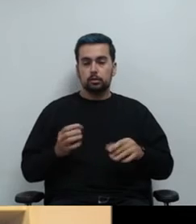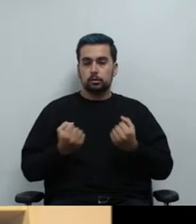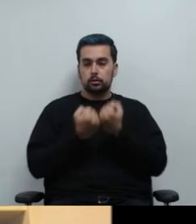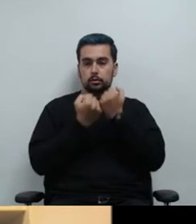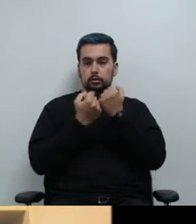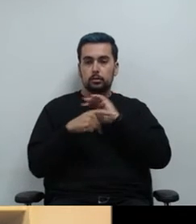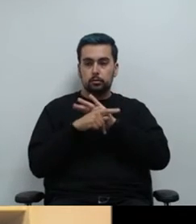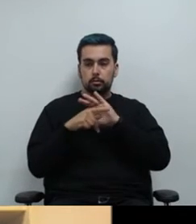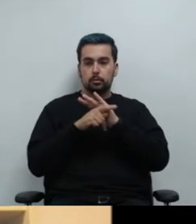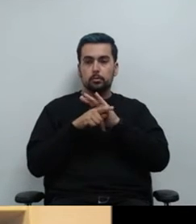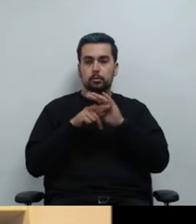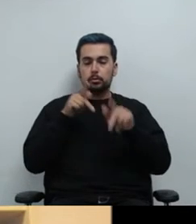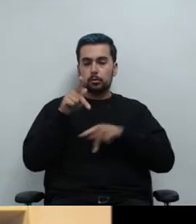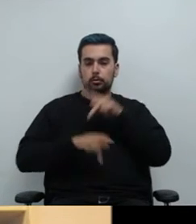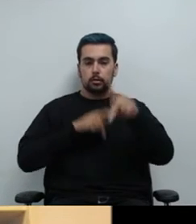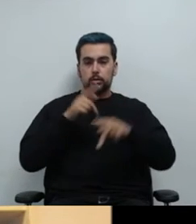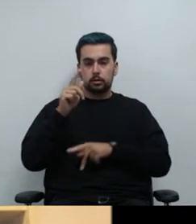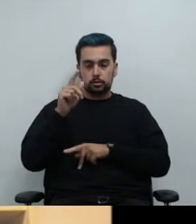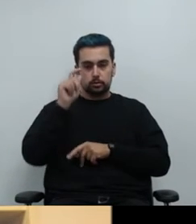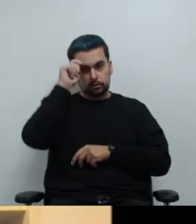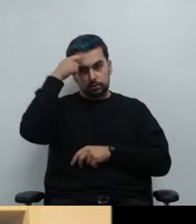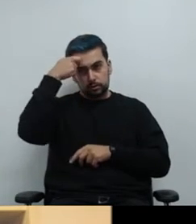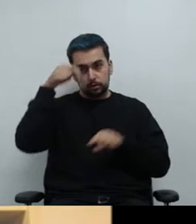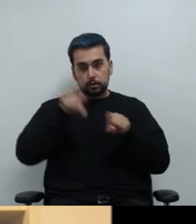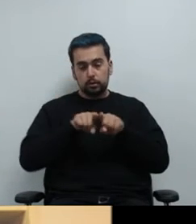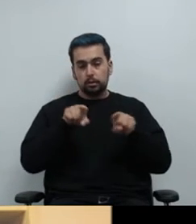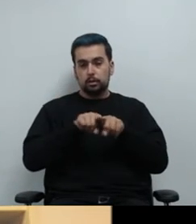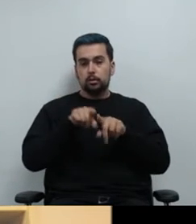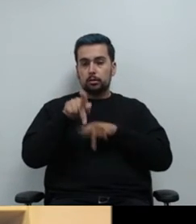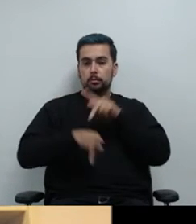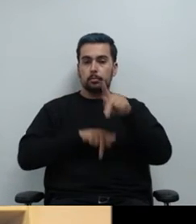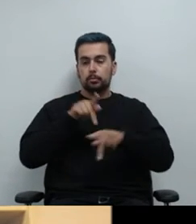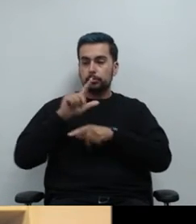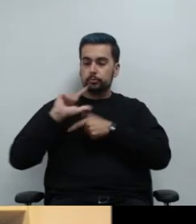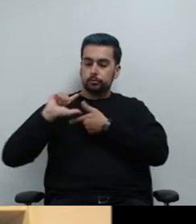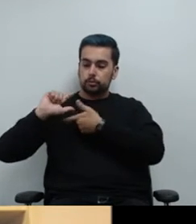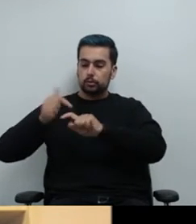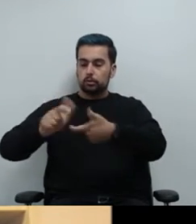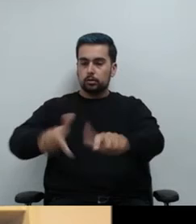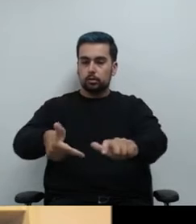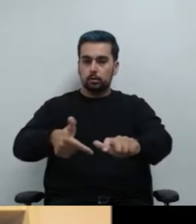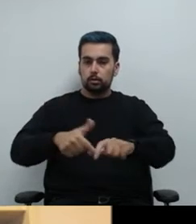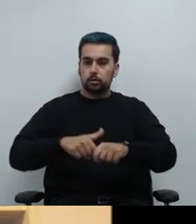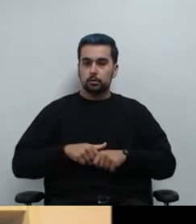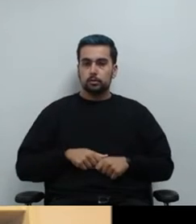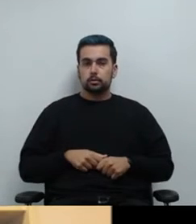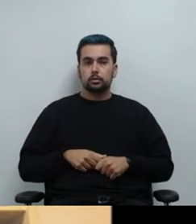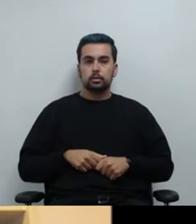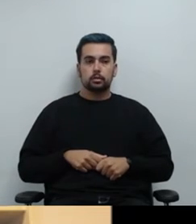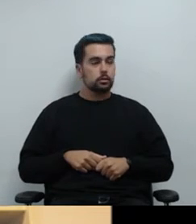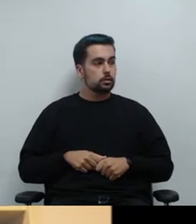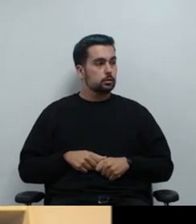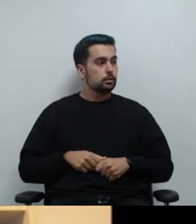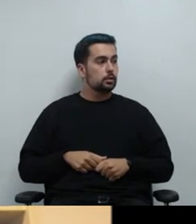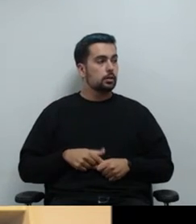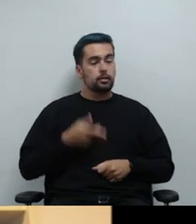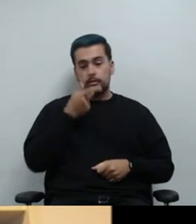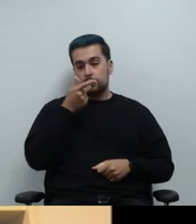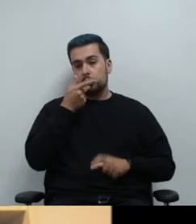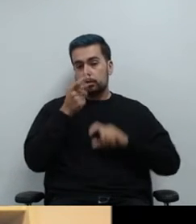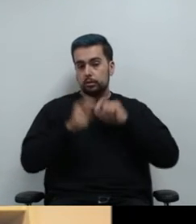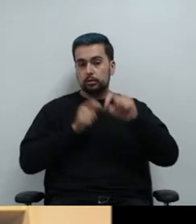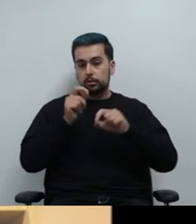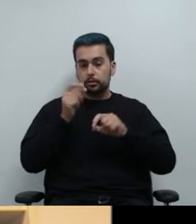da população negra, dos povos e comunidades tradicionais. A minha fala se situa a partir